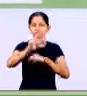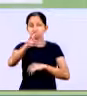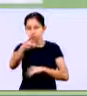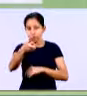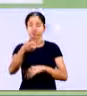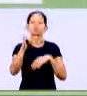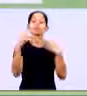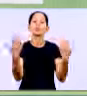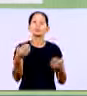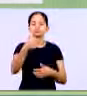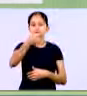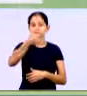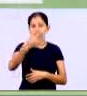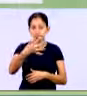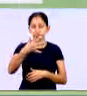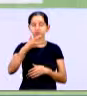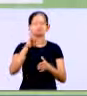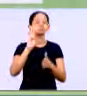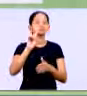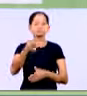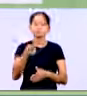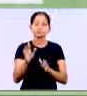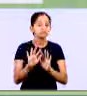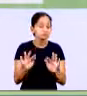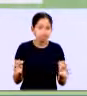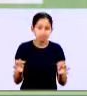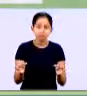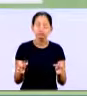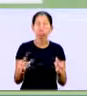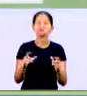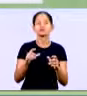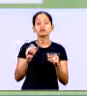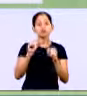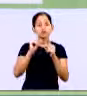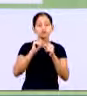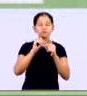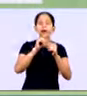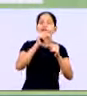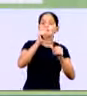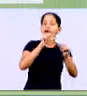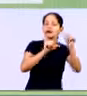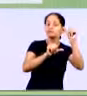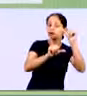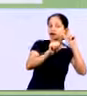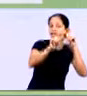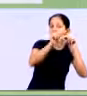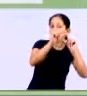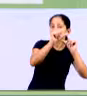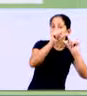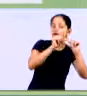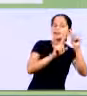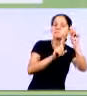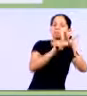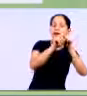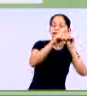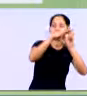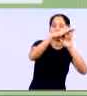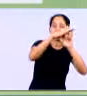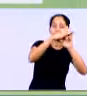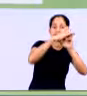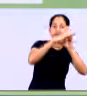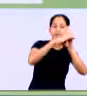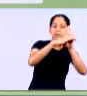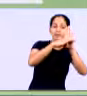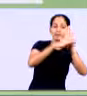mil. E esse cálculo vai ser... Ele vai girando. Vai sobrepondo. No mês seguinte, o valor que estava como